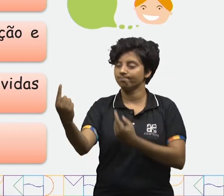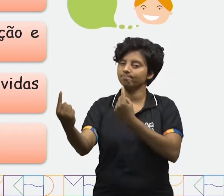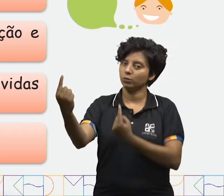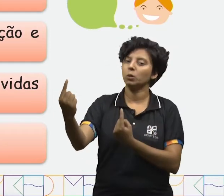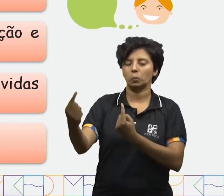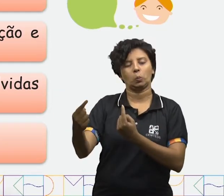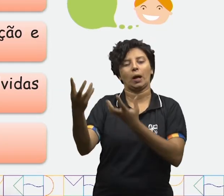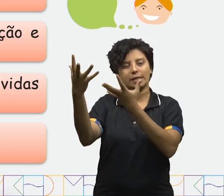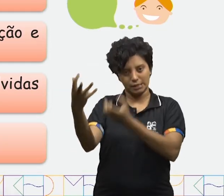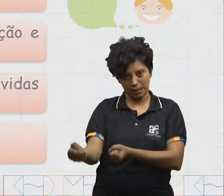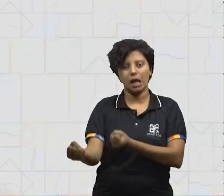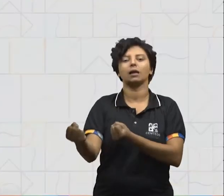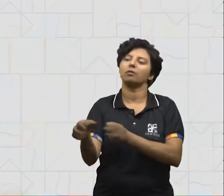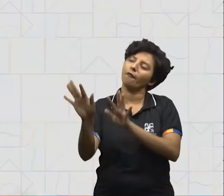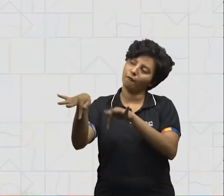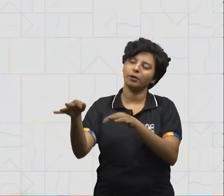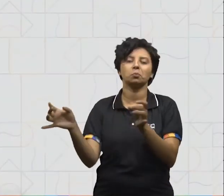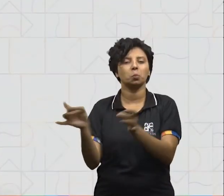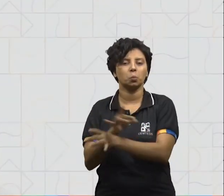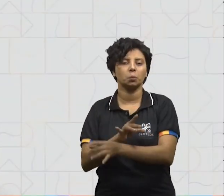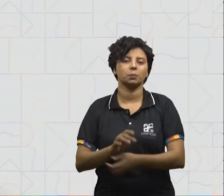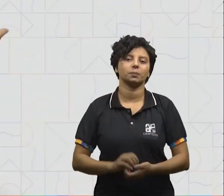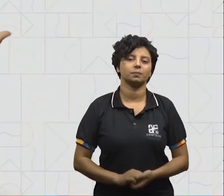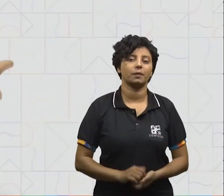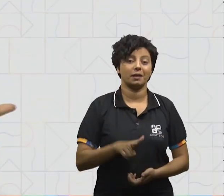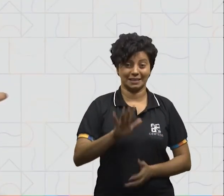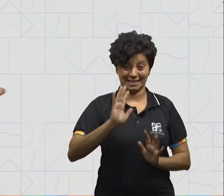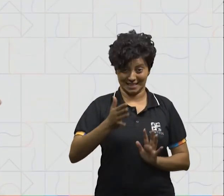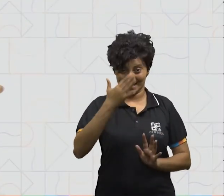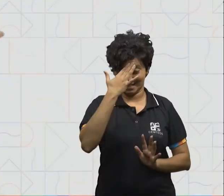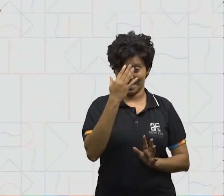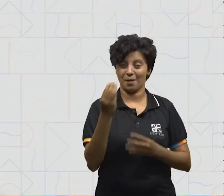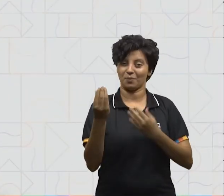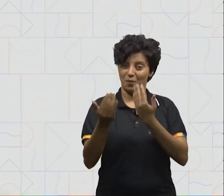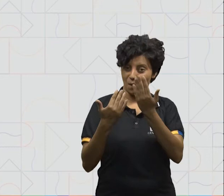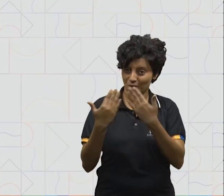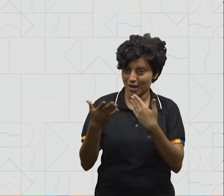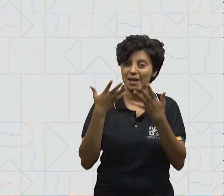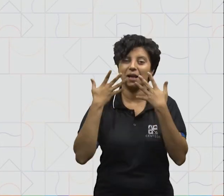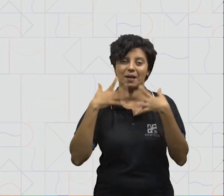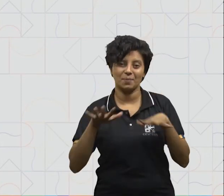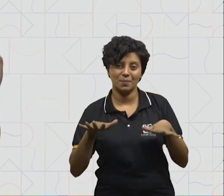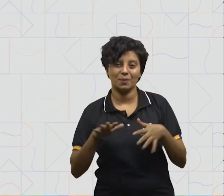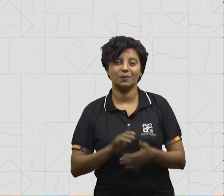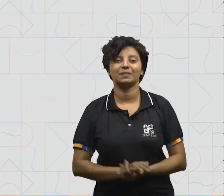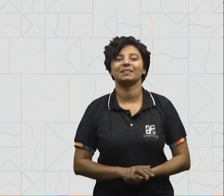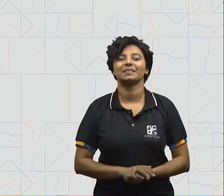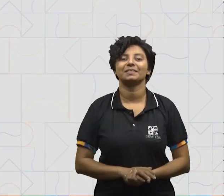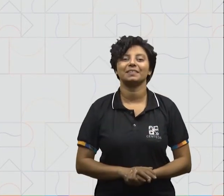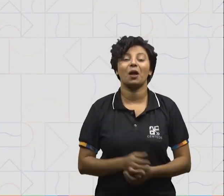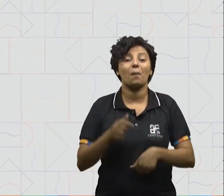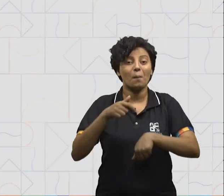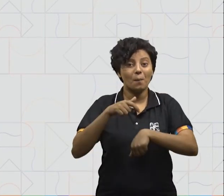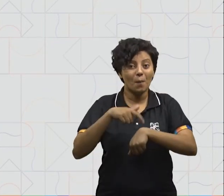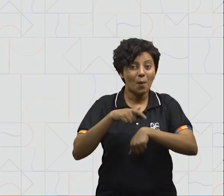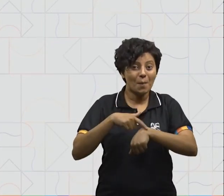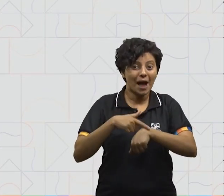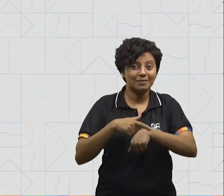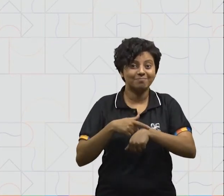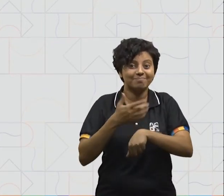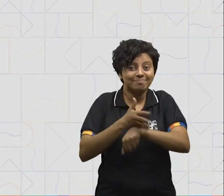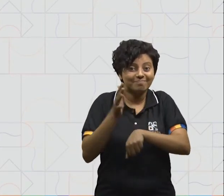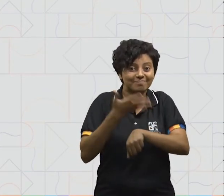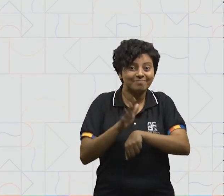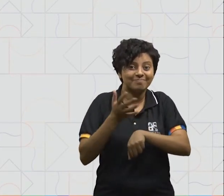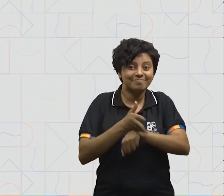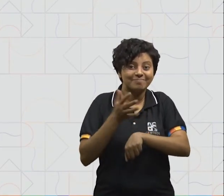os envolvidos concordarem. Agora que você está especialista em conversação espontânea, que tal você exercitar o que aprendeu